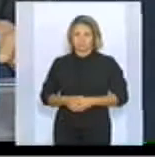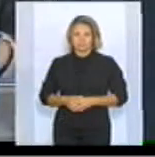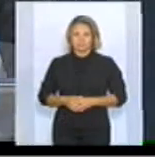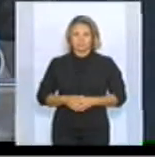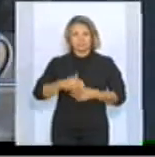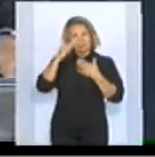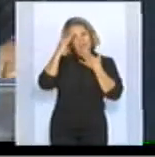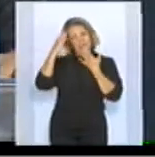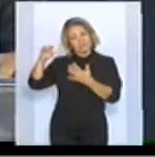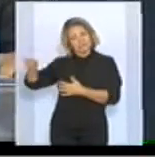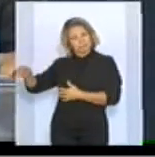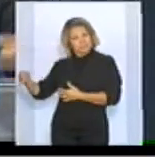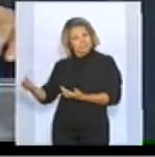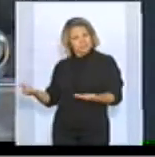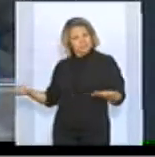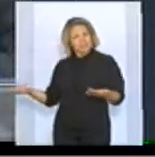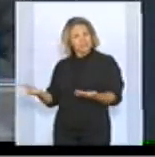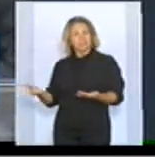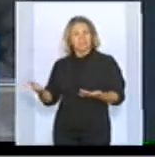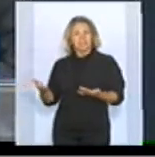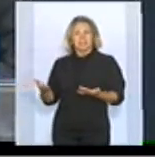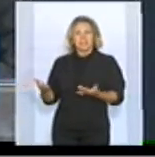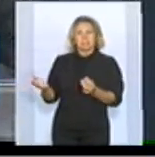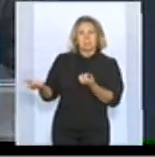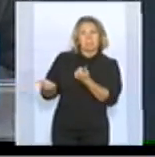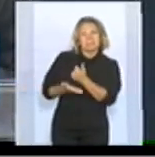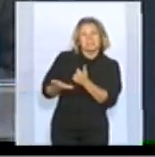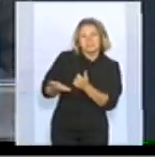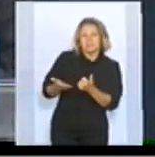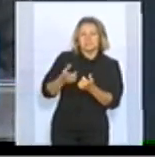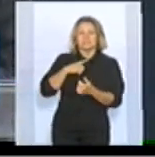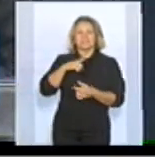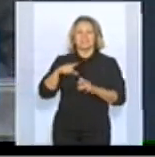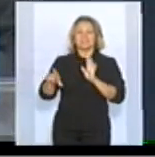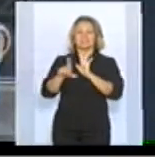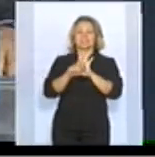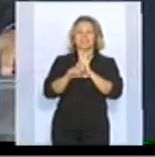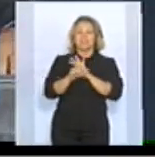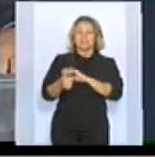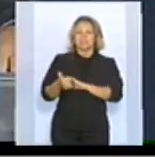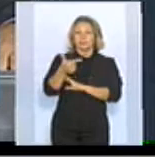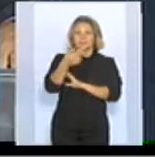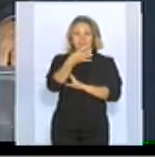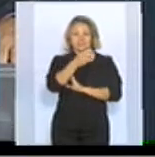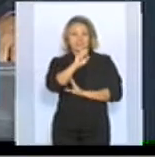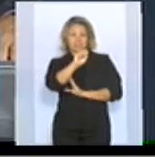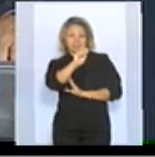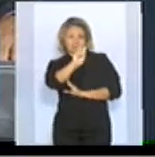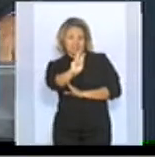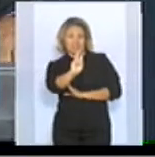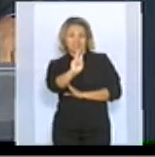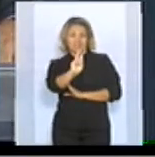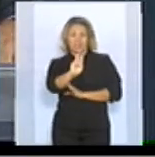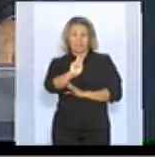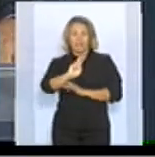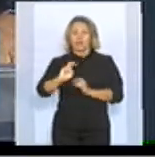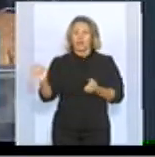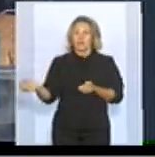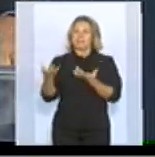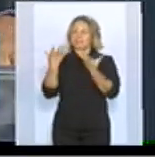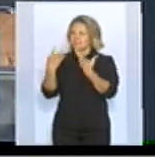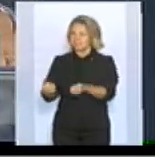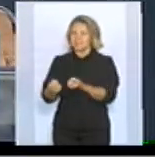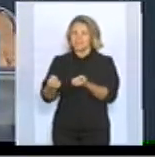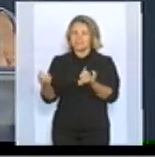Agradeço a oportunidade. Basicamente, o que nós temos com a Lei 12.485 é uma ampla aceitação pelos agentes